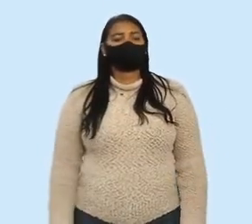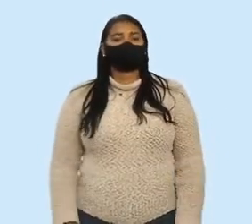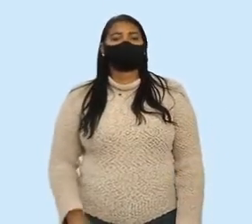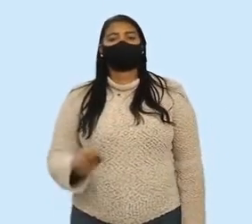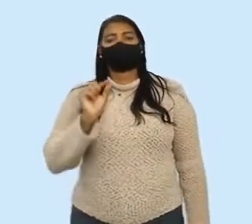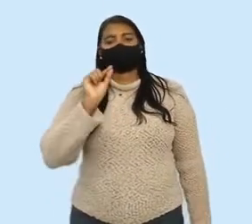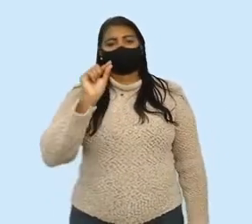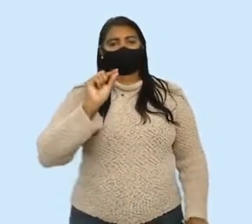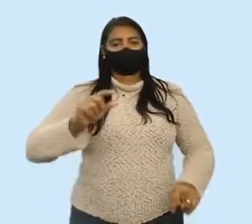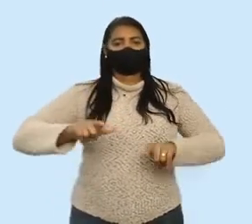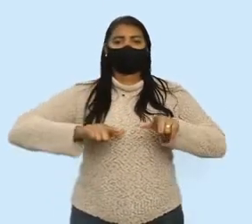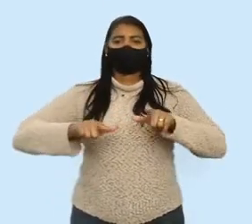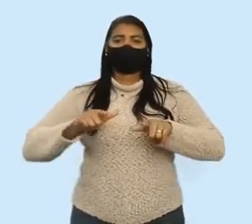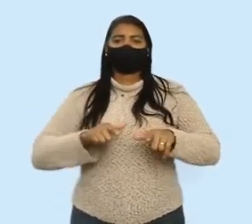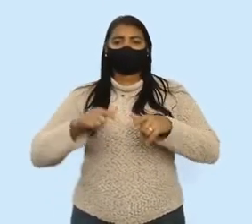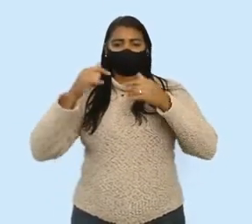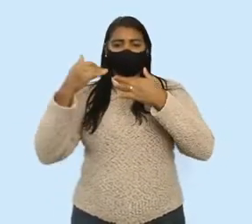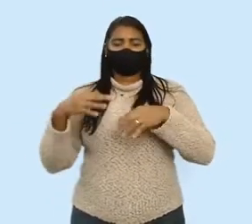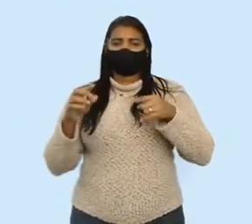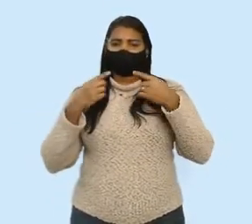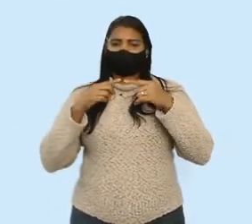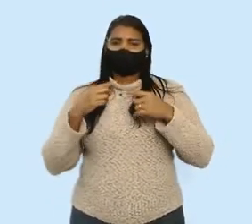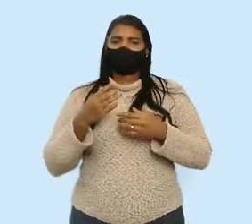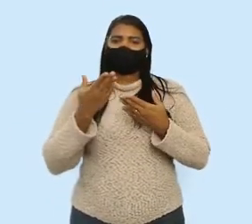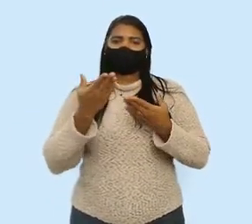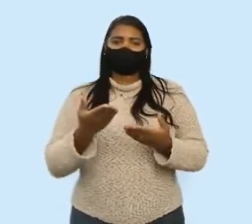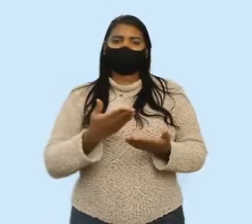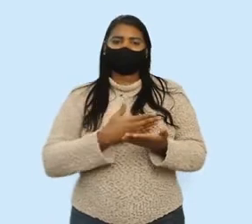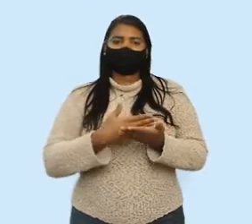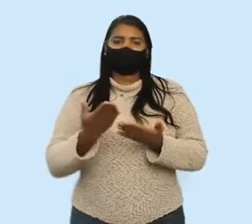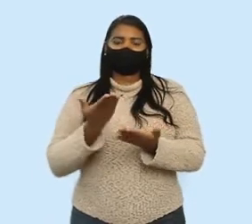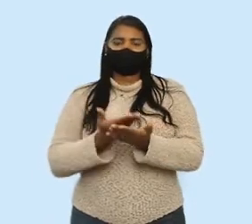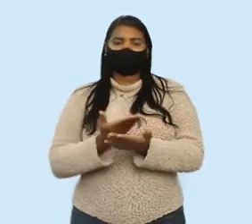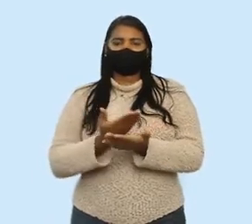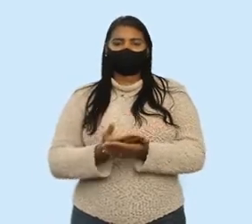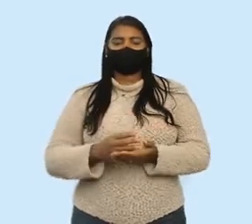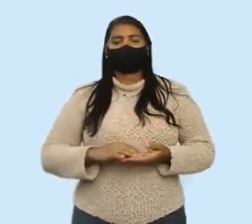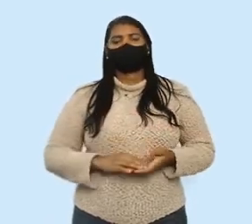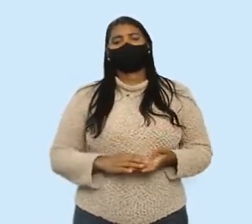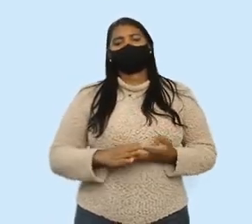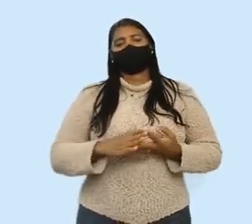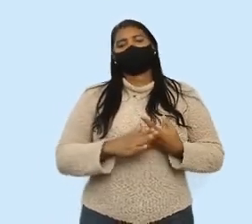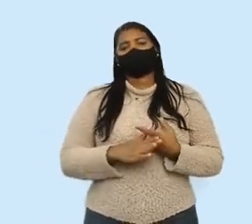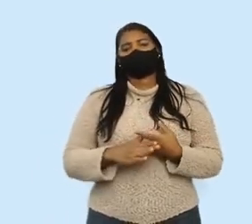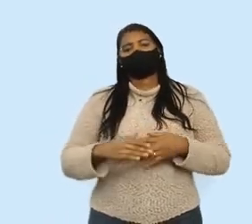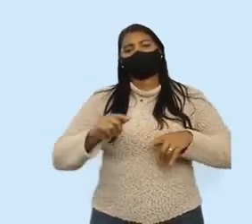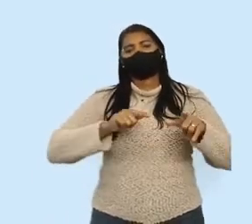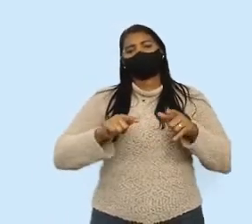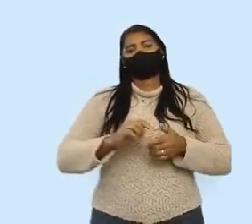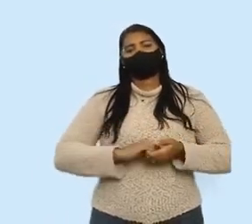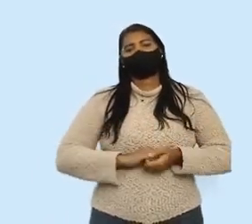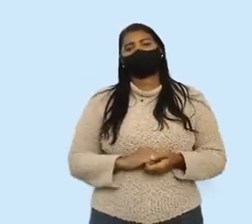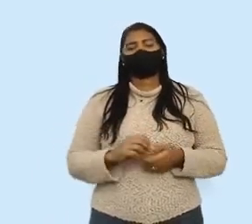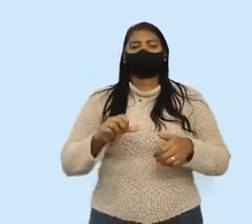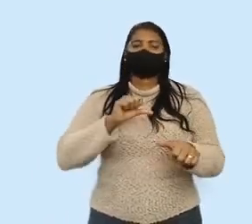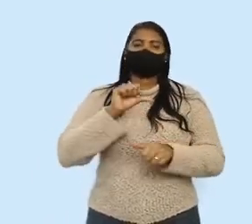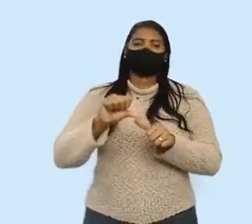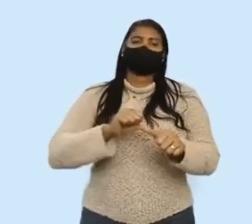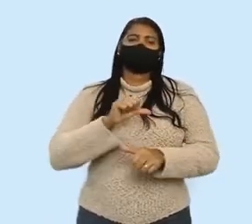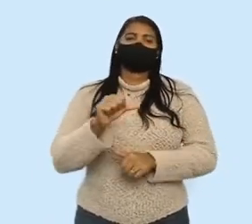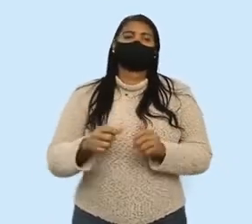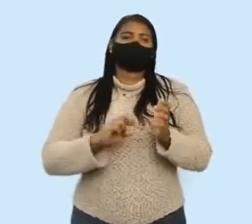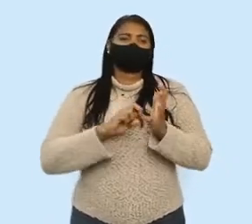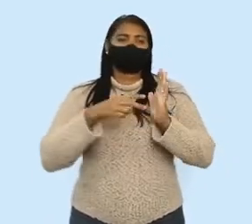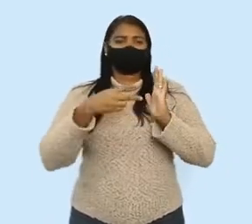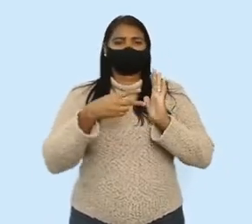o que é trabalho? Como eu estava questionando vocês no início da aula. Certo? Trabalho, a palavra trabalho, ela vai mudar o significado